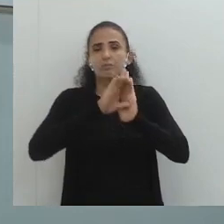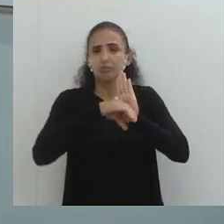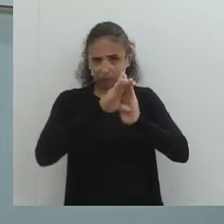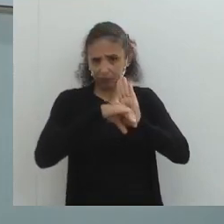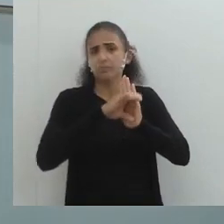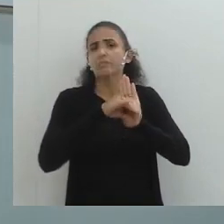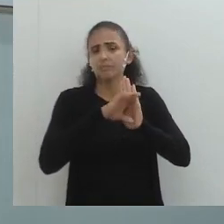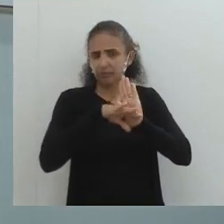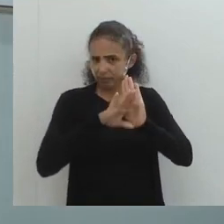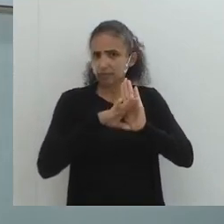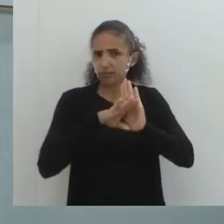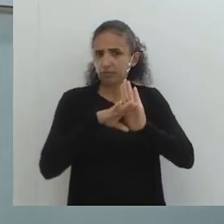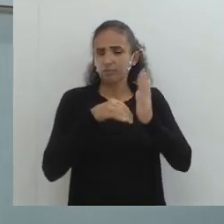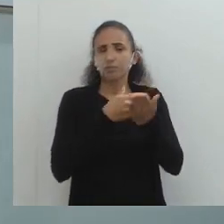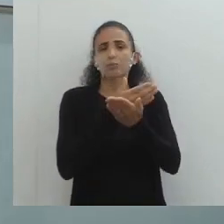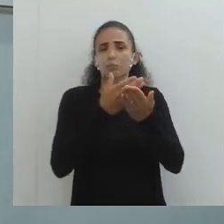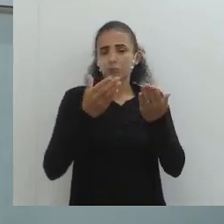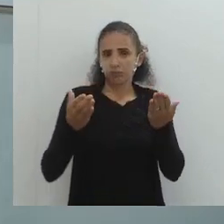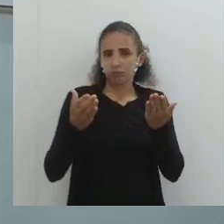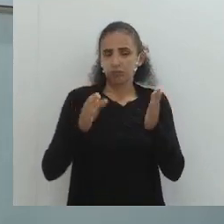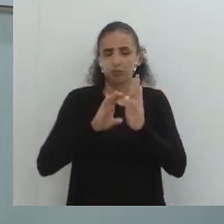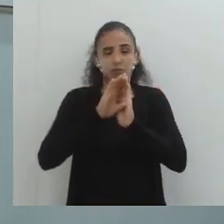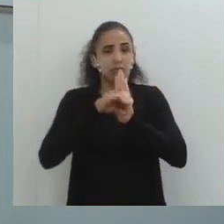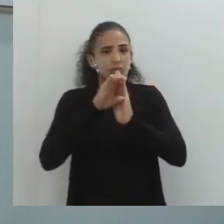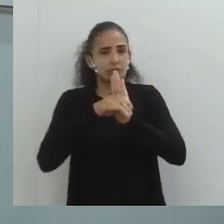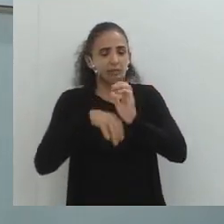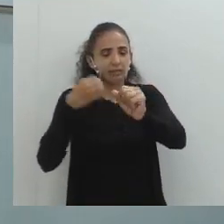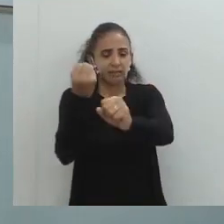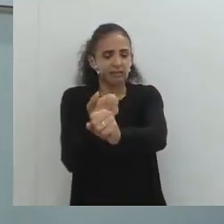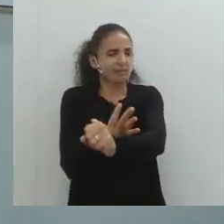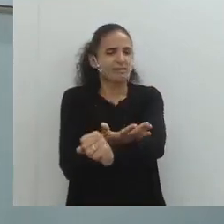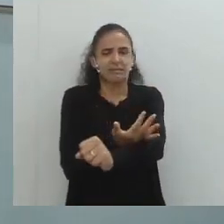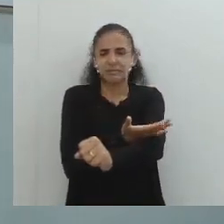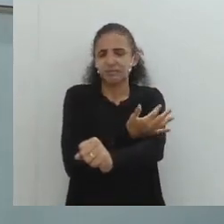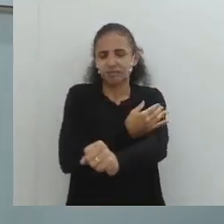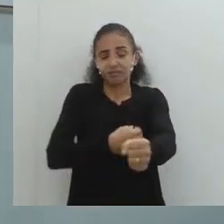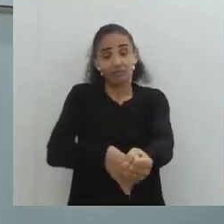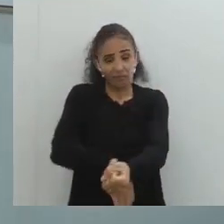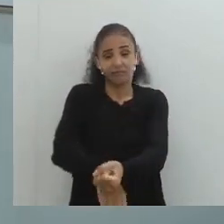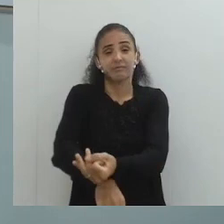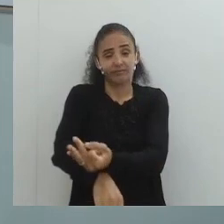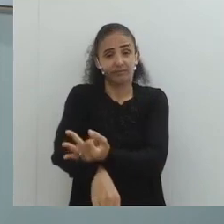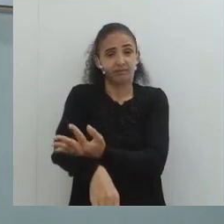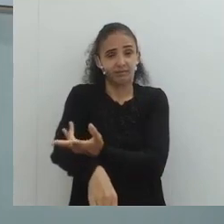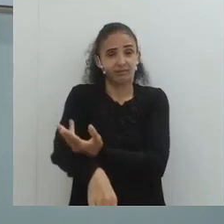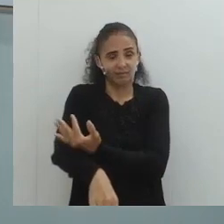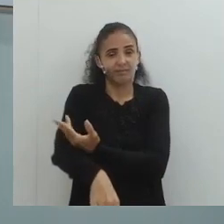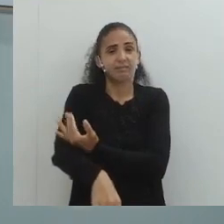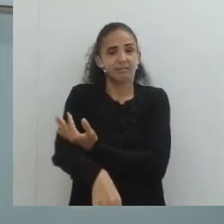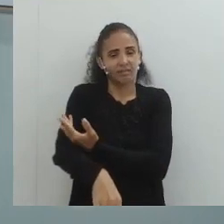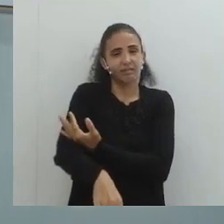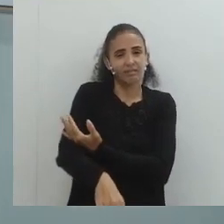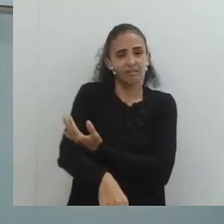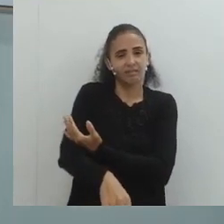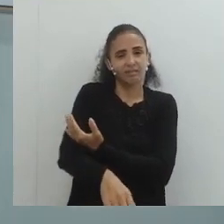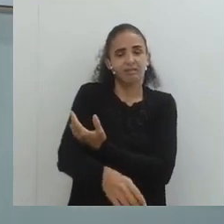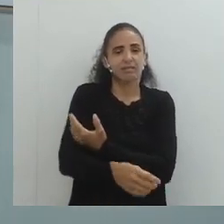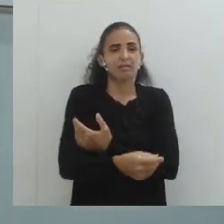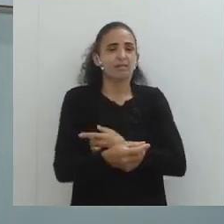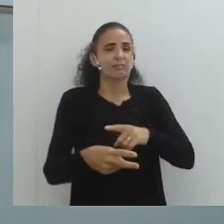abordada anteriormente, que é a dimensão emocional, e ela traz esses